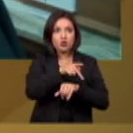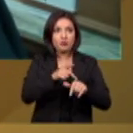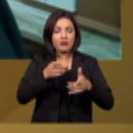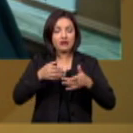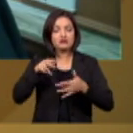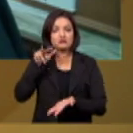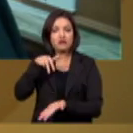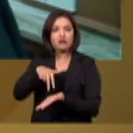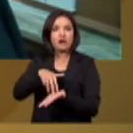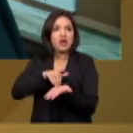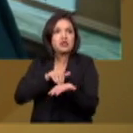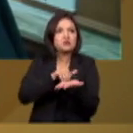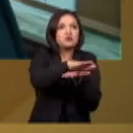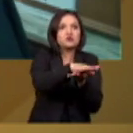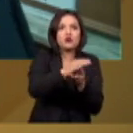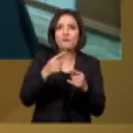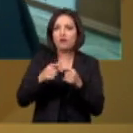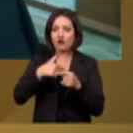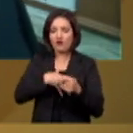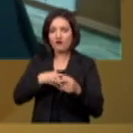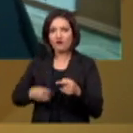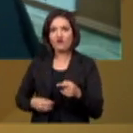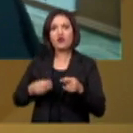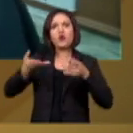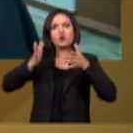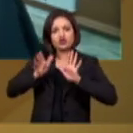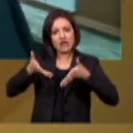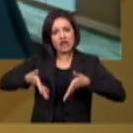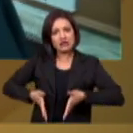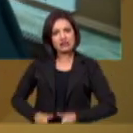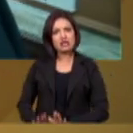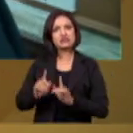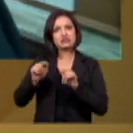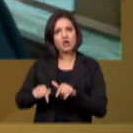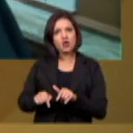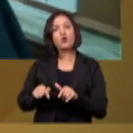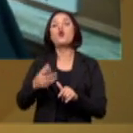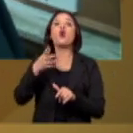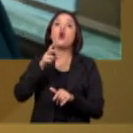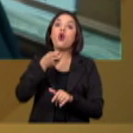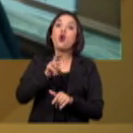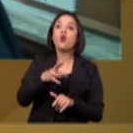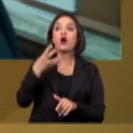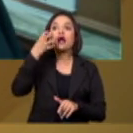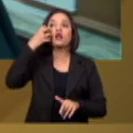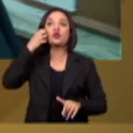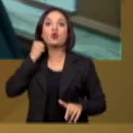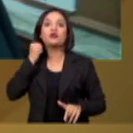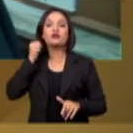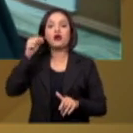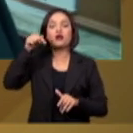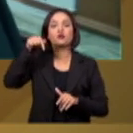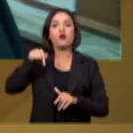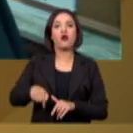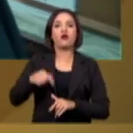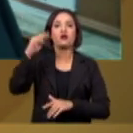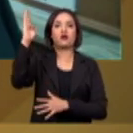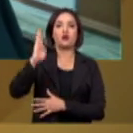brasileiro pois reconhecido ou agotado posteriormente ao